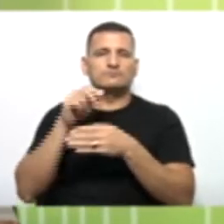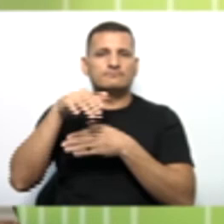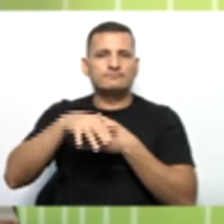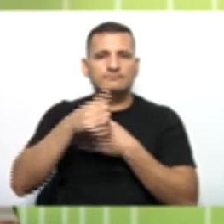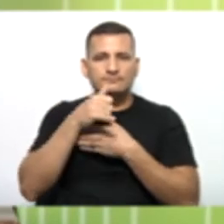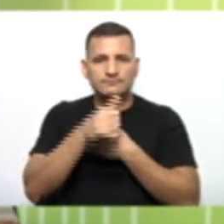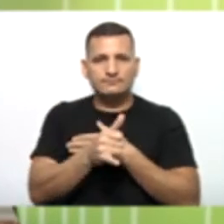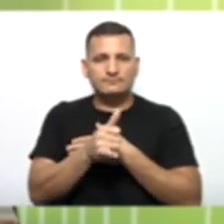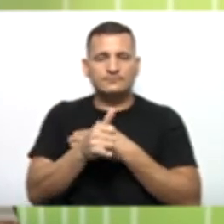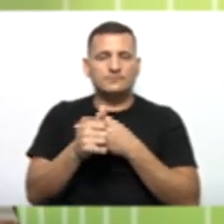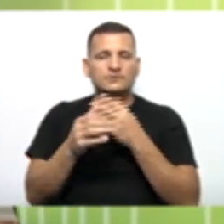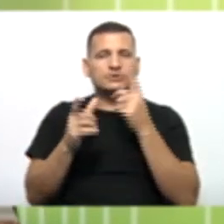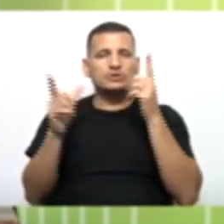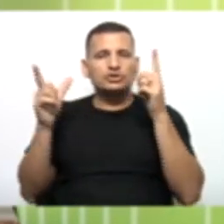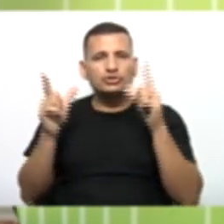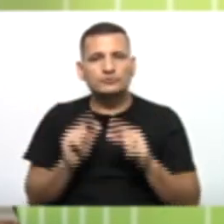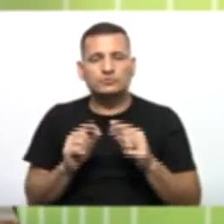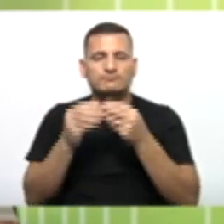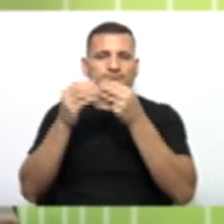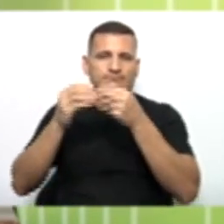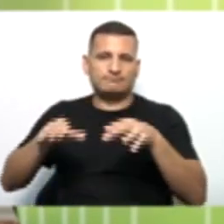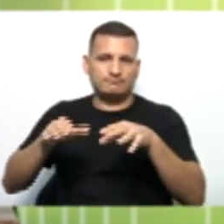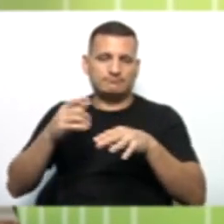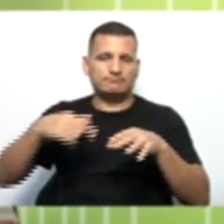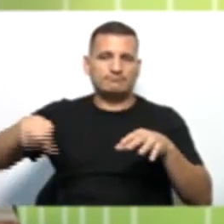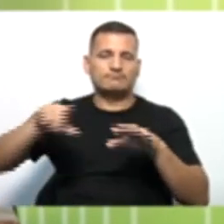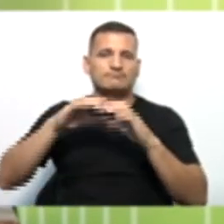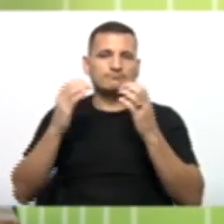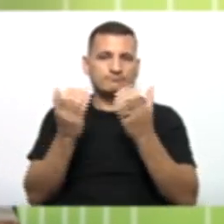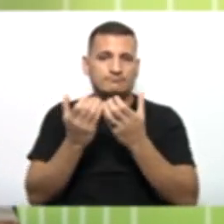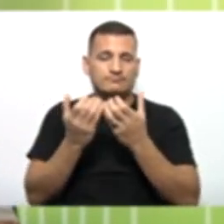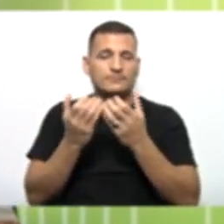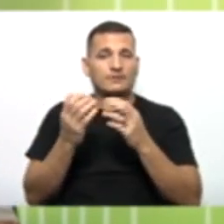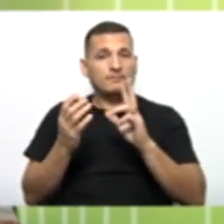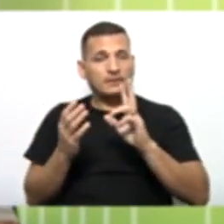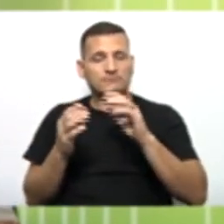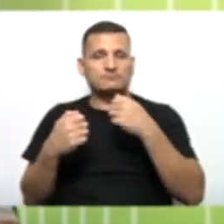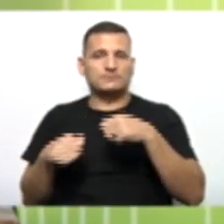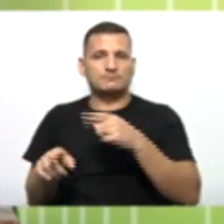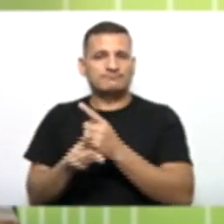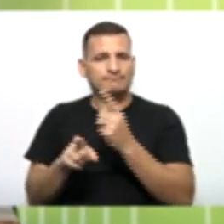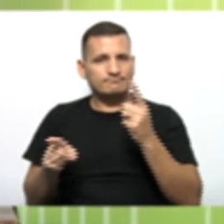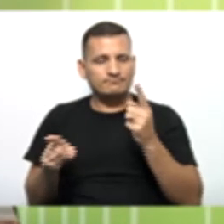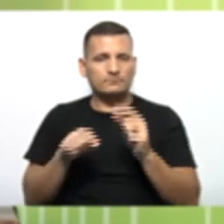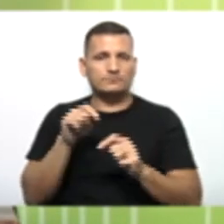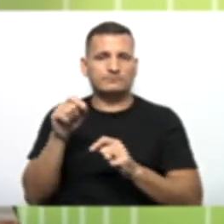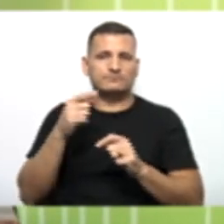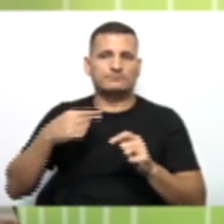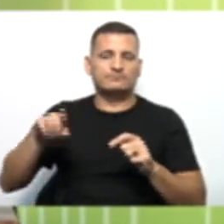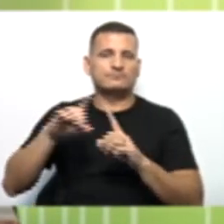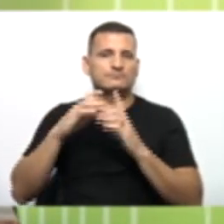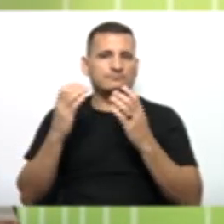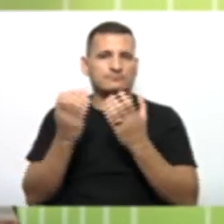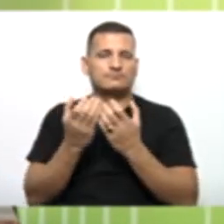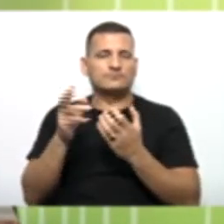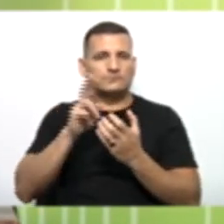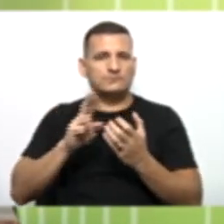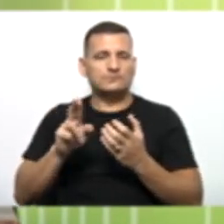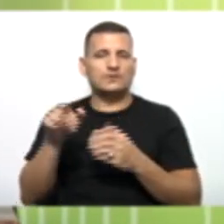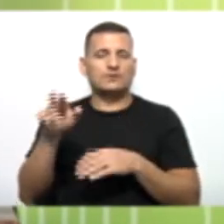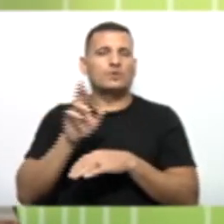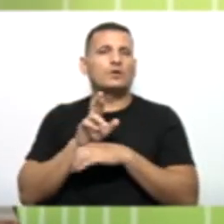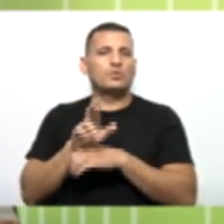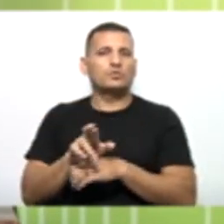de impacto sobre aquelas comunidades. Para isso, ela precisa identificar o que aquela comunidade utiliza, quais são os recursos que a